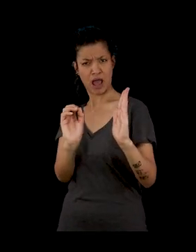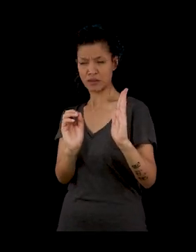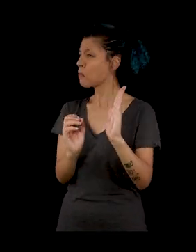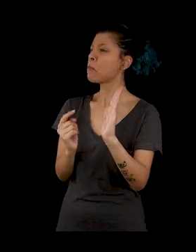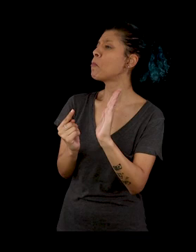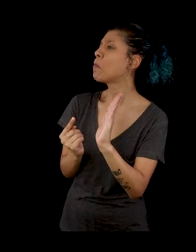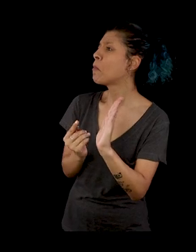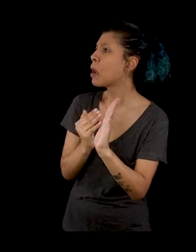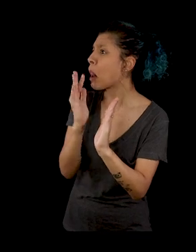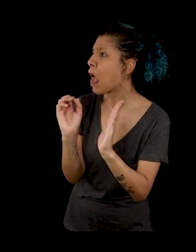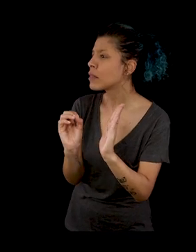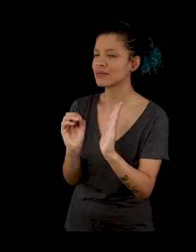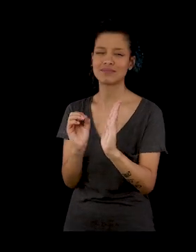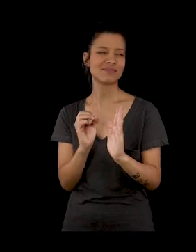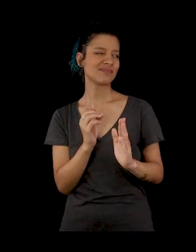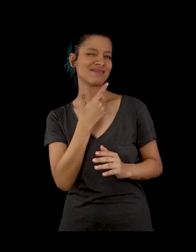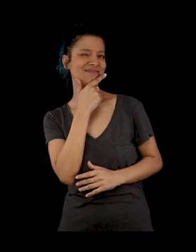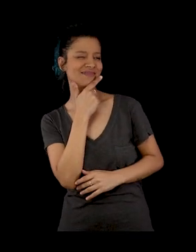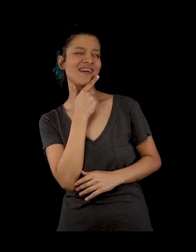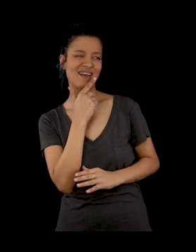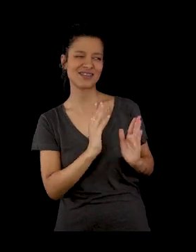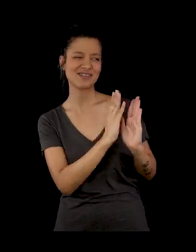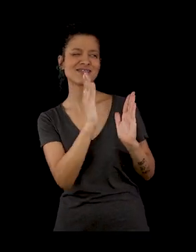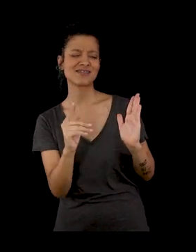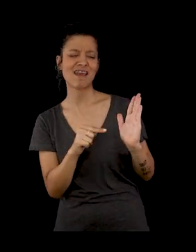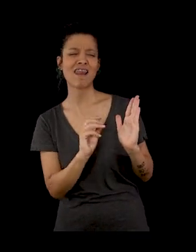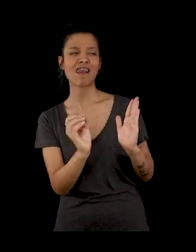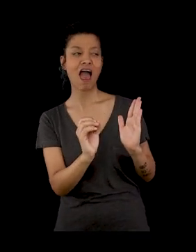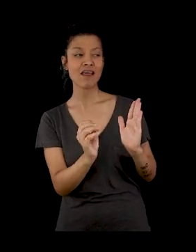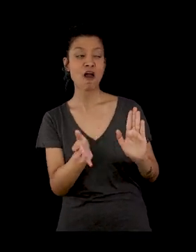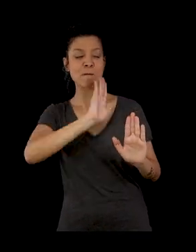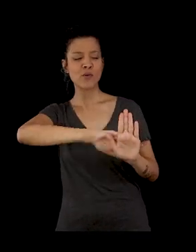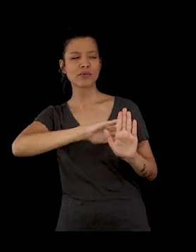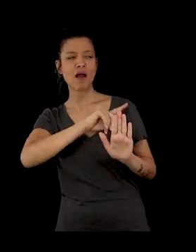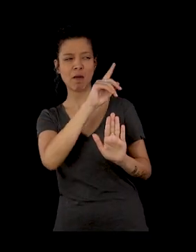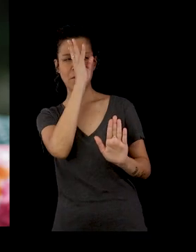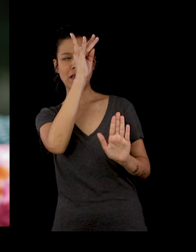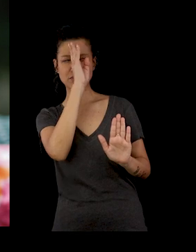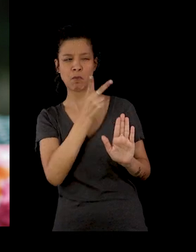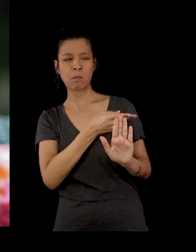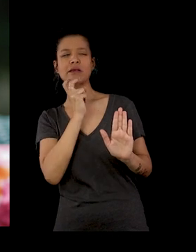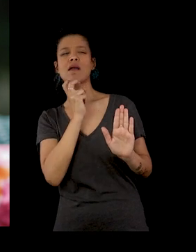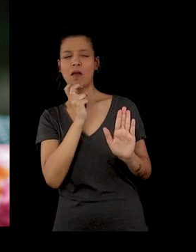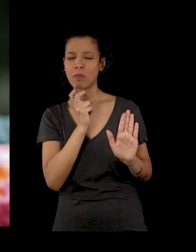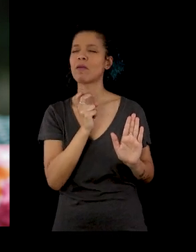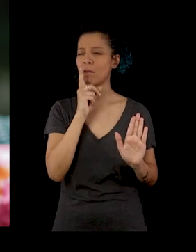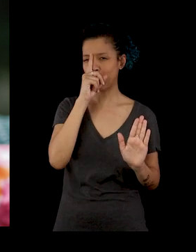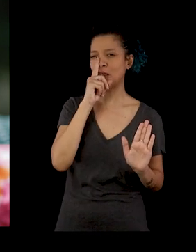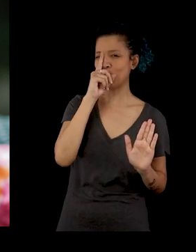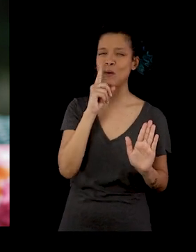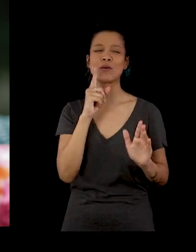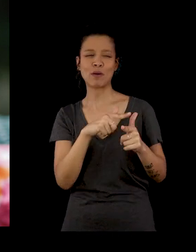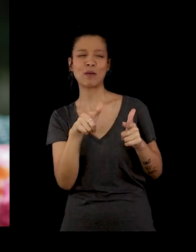não tem nada, mas o que você estava pensando quando escreveu isso é que é o problema. A esquerda daquela época queria que ele